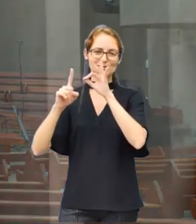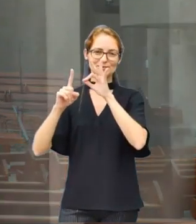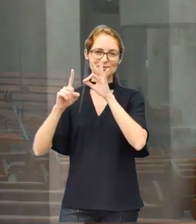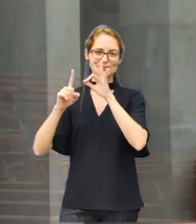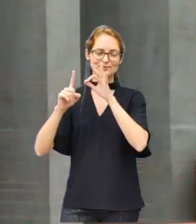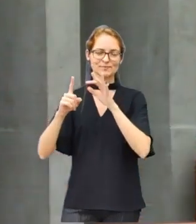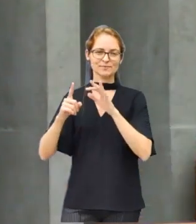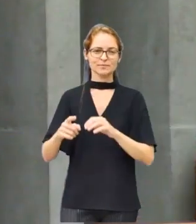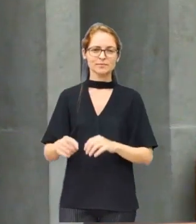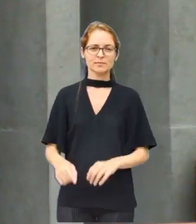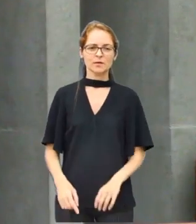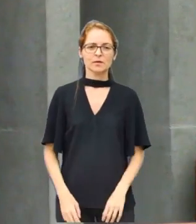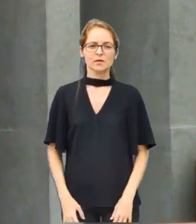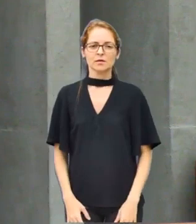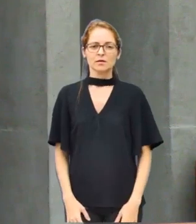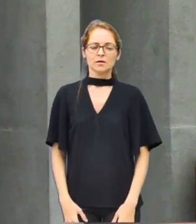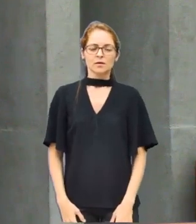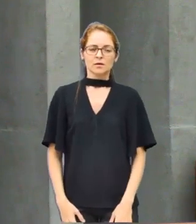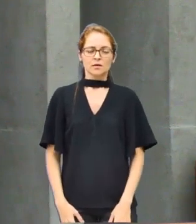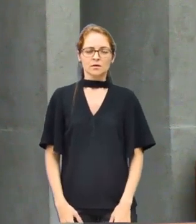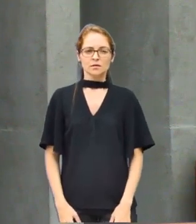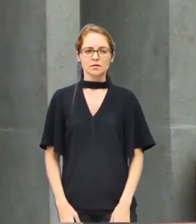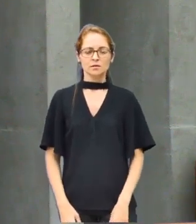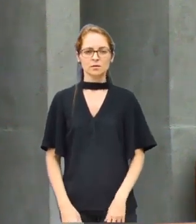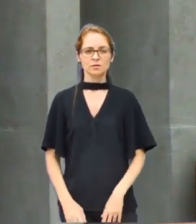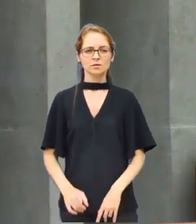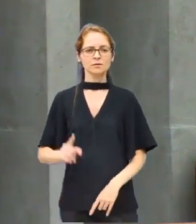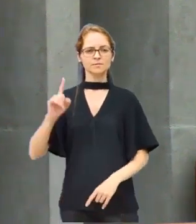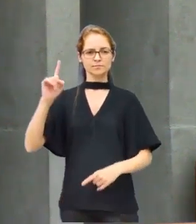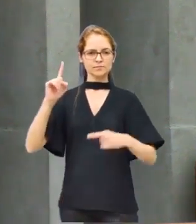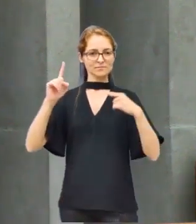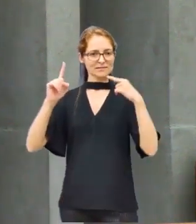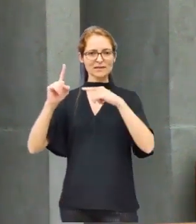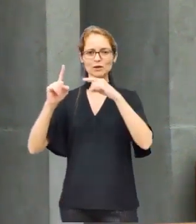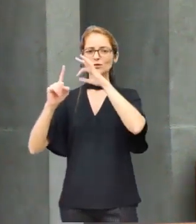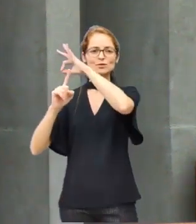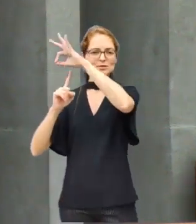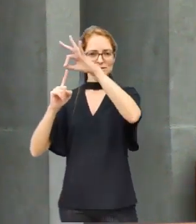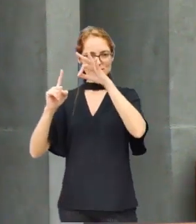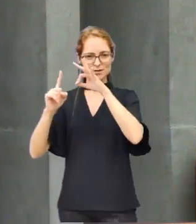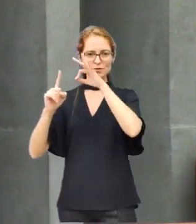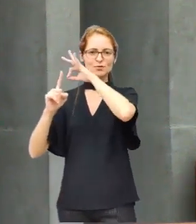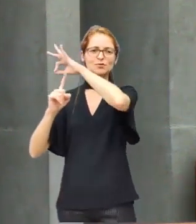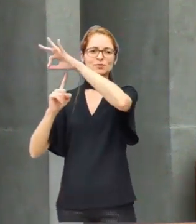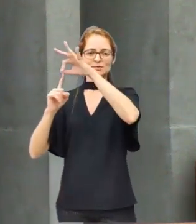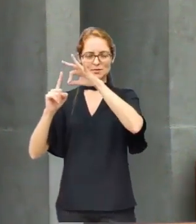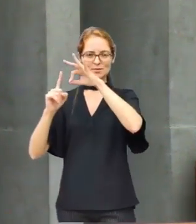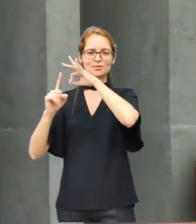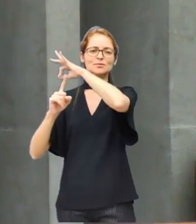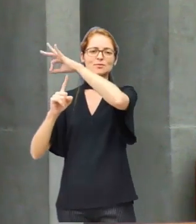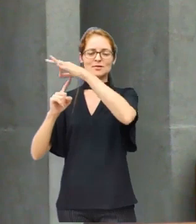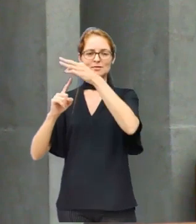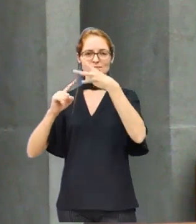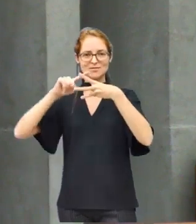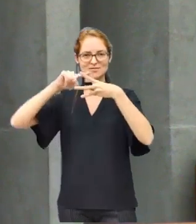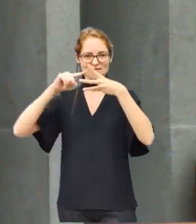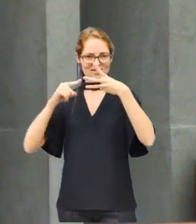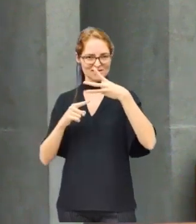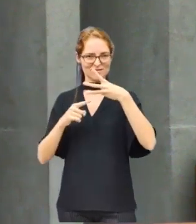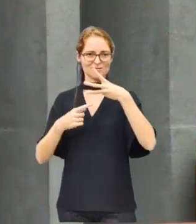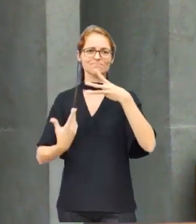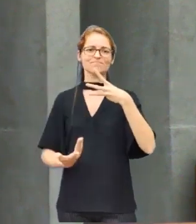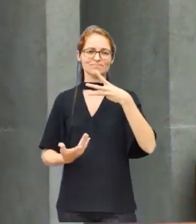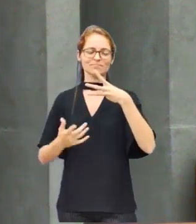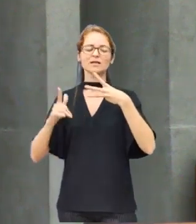E inclusive é o tríplice santo, Deus Santo, Santo, Santo. E se Ele é assim, Ele tem todo